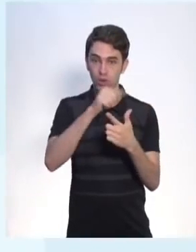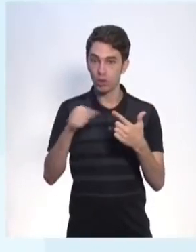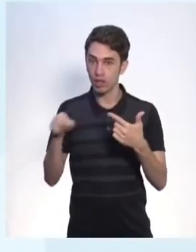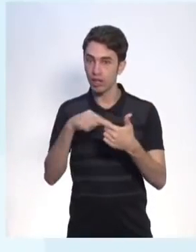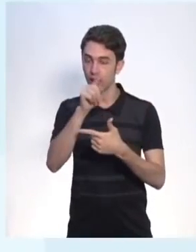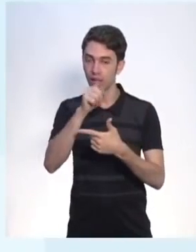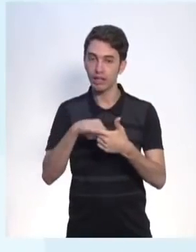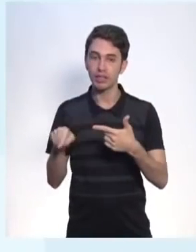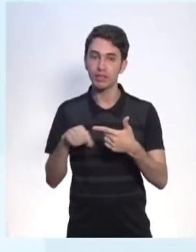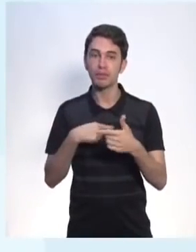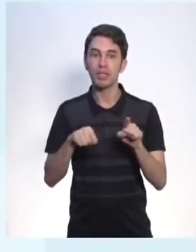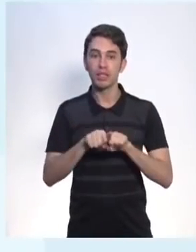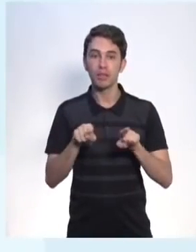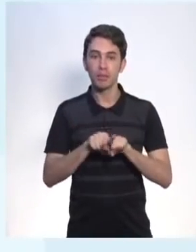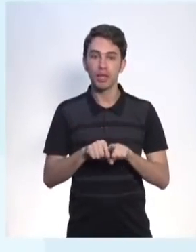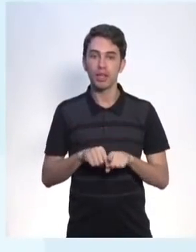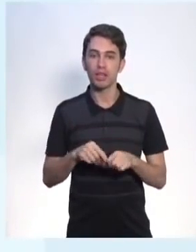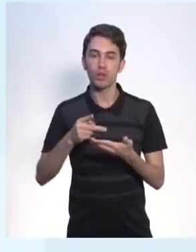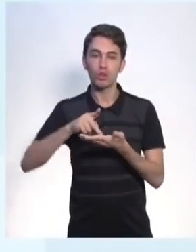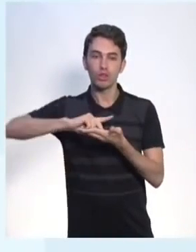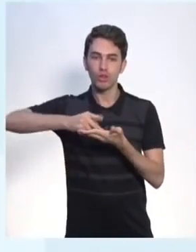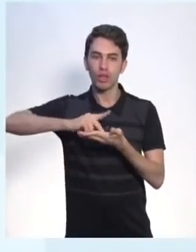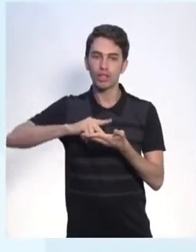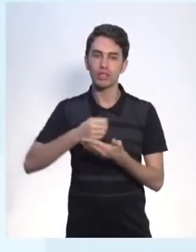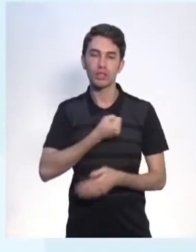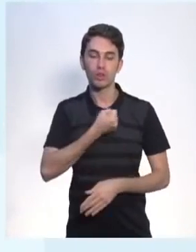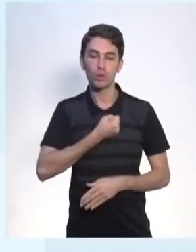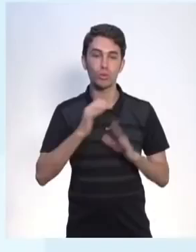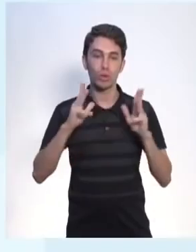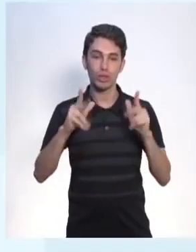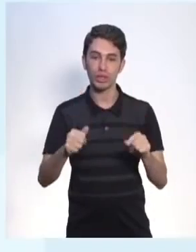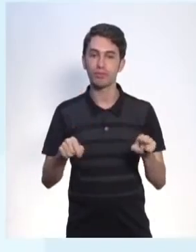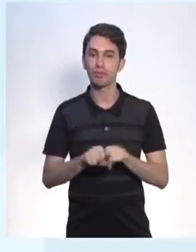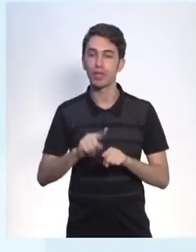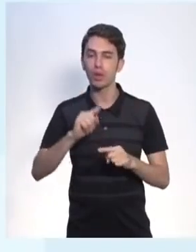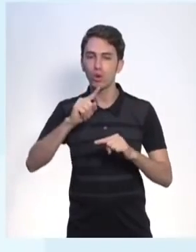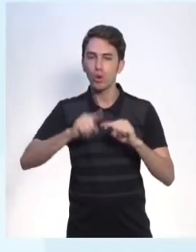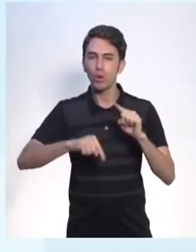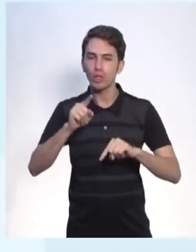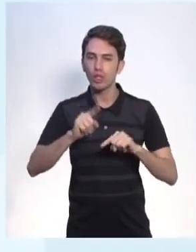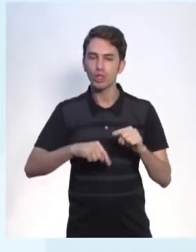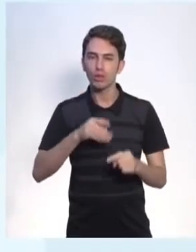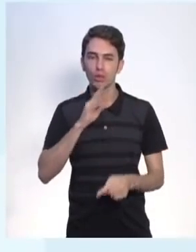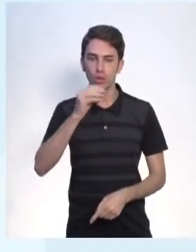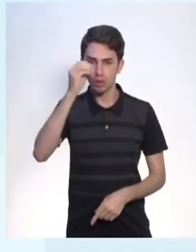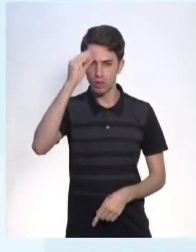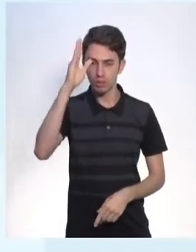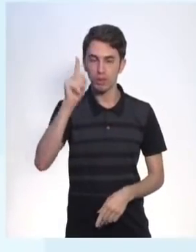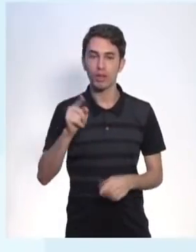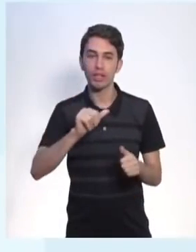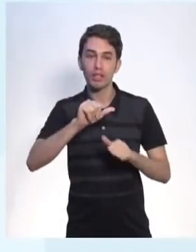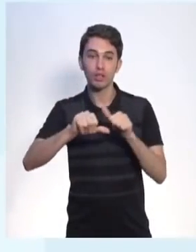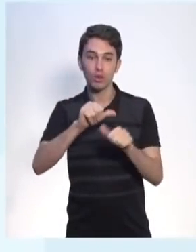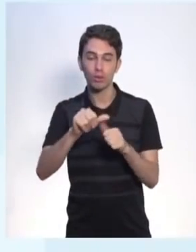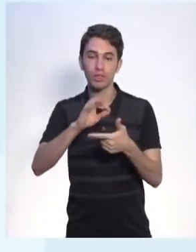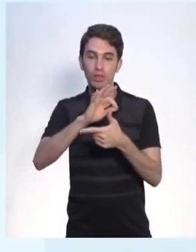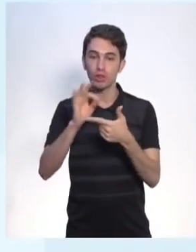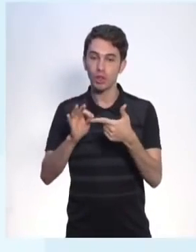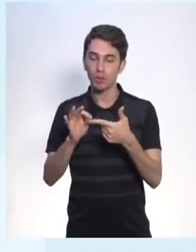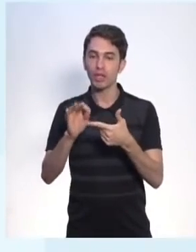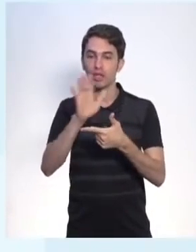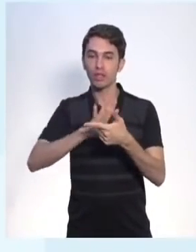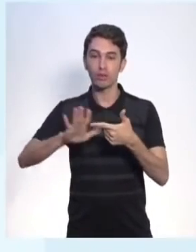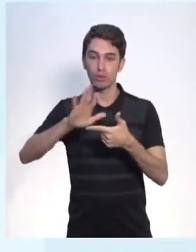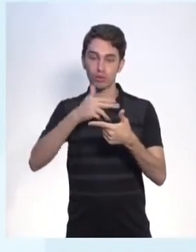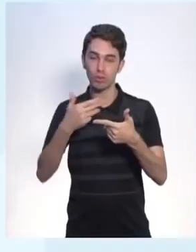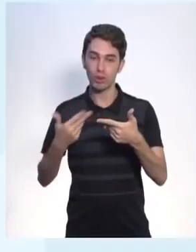a transformações geométricas de polígonos no plano cartesiano, multiplicação das coordenadas por um número, que